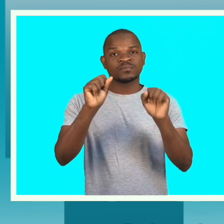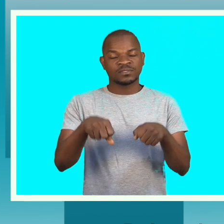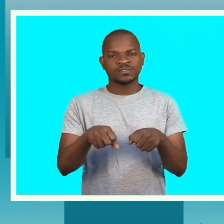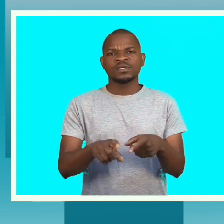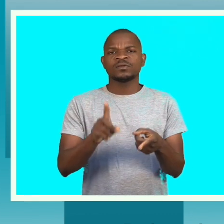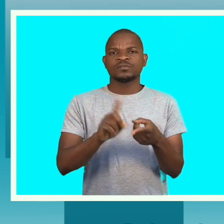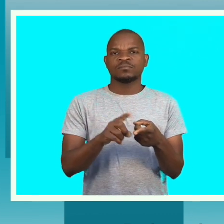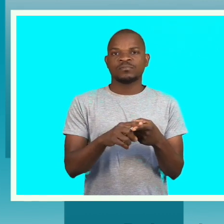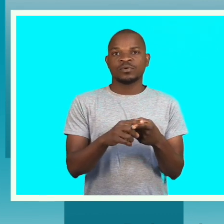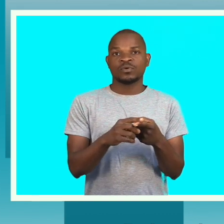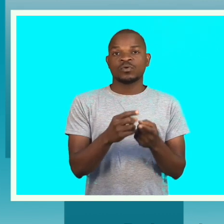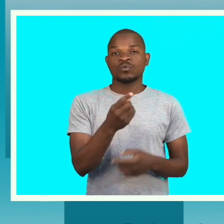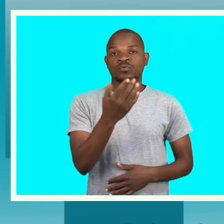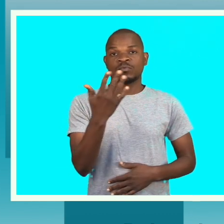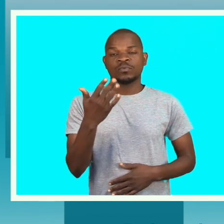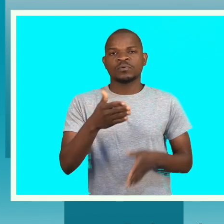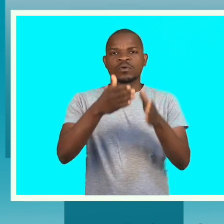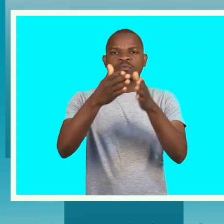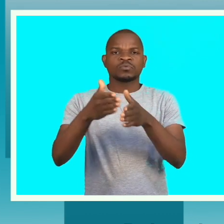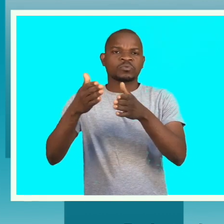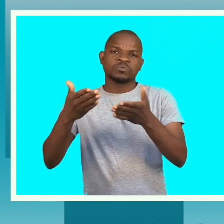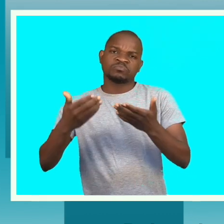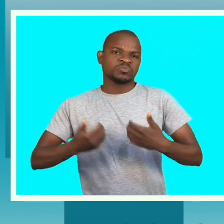número realmente de jovens com